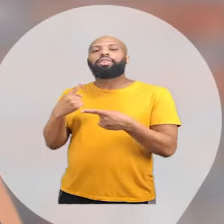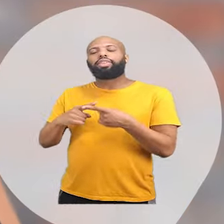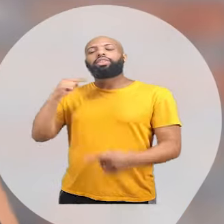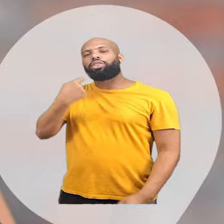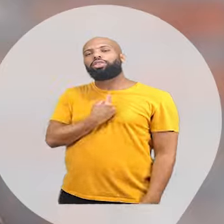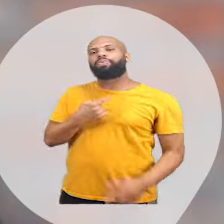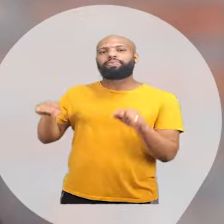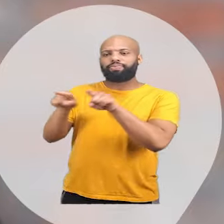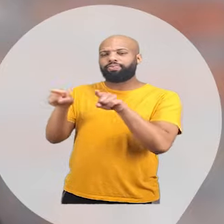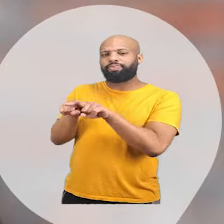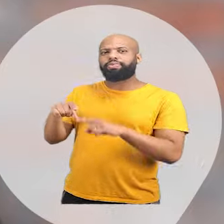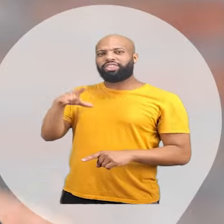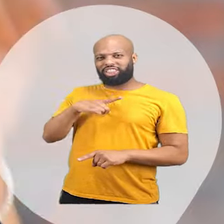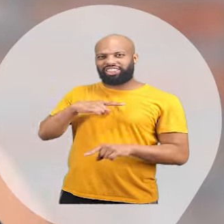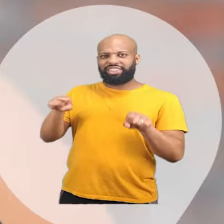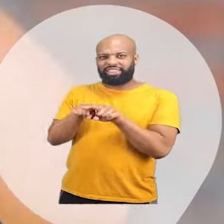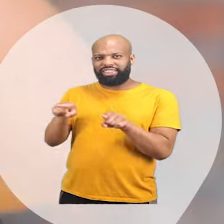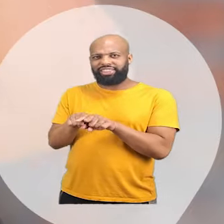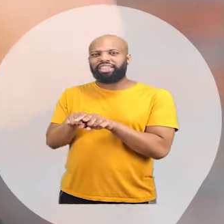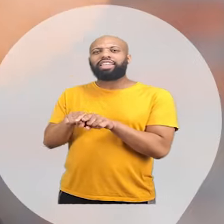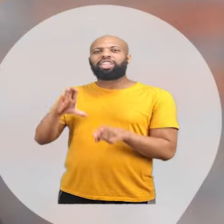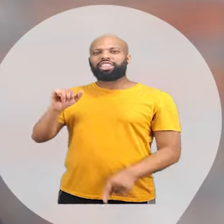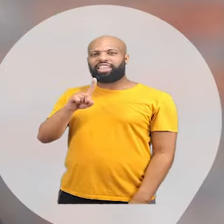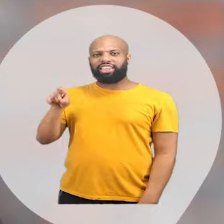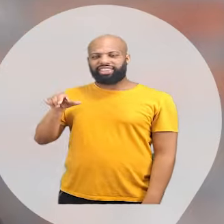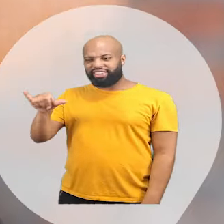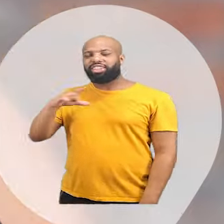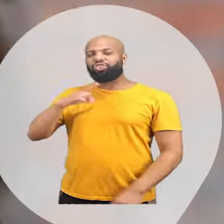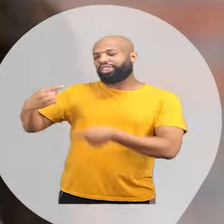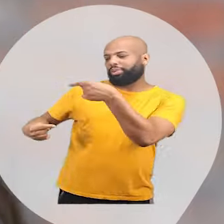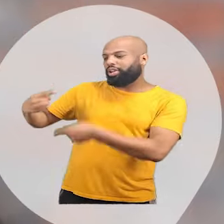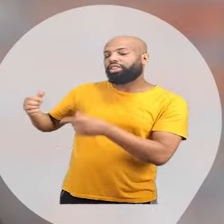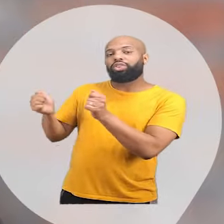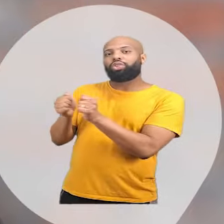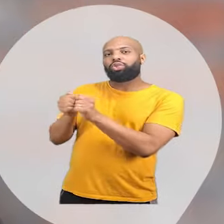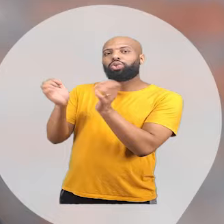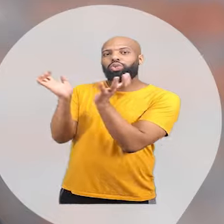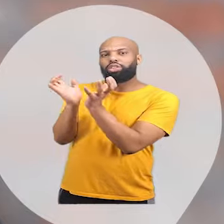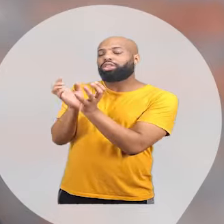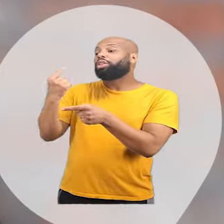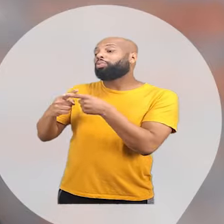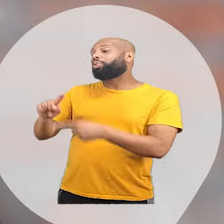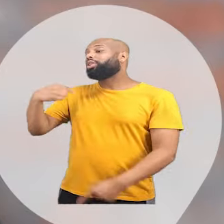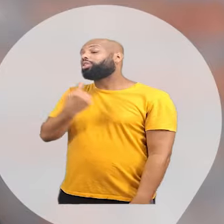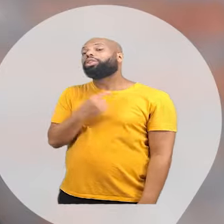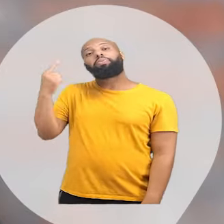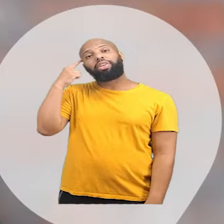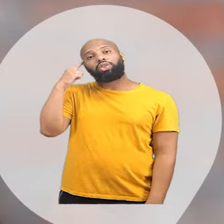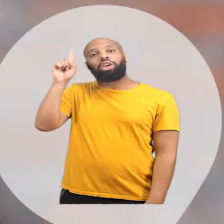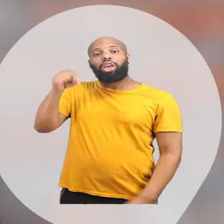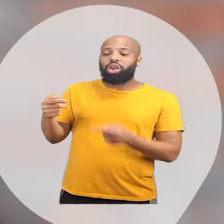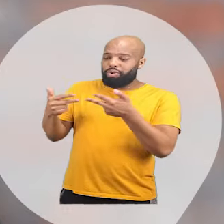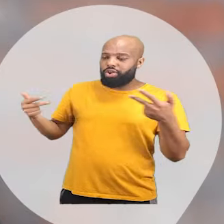até a gente tava com Case que tava debatendo com a equipe que foi um Case que a gente pensou tipo